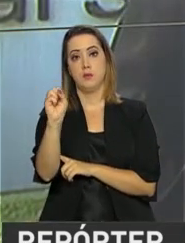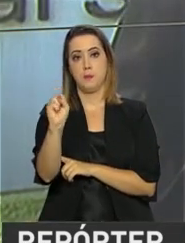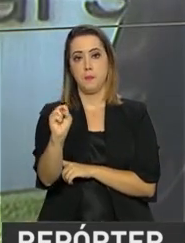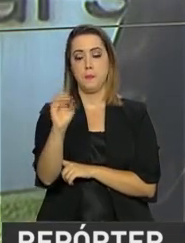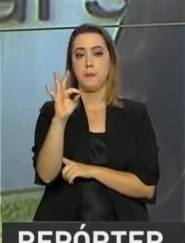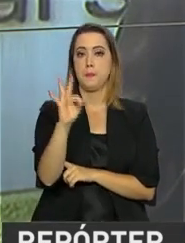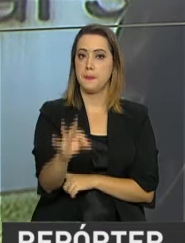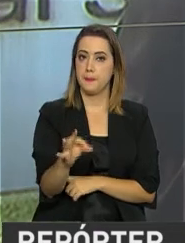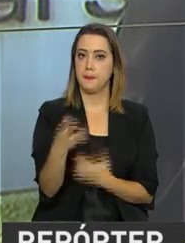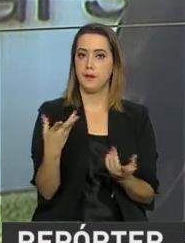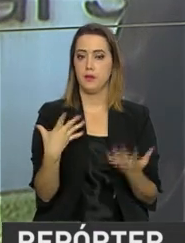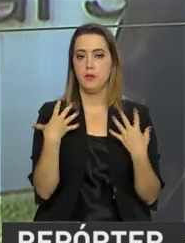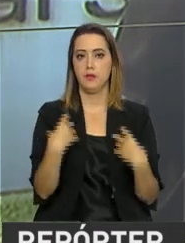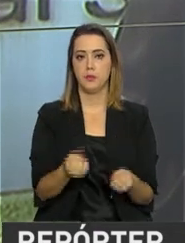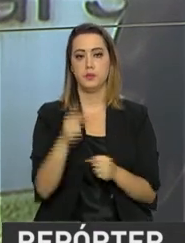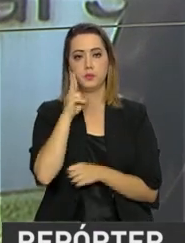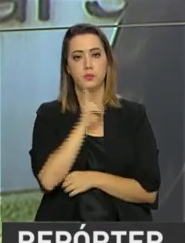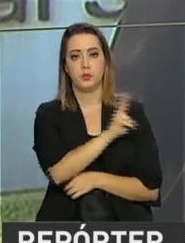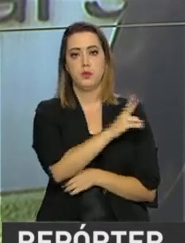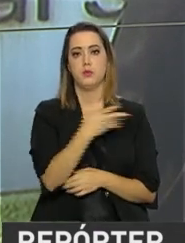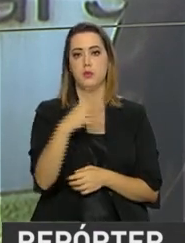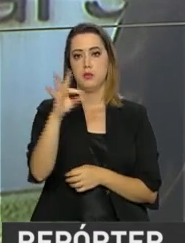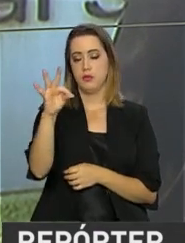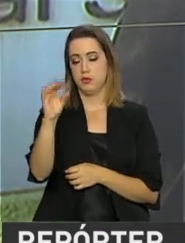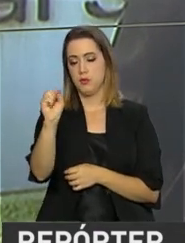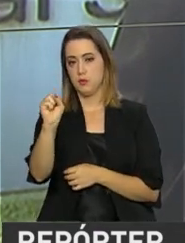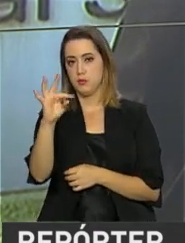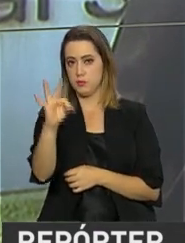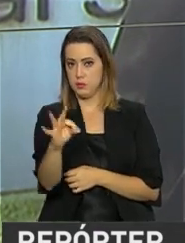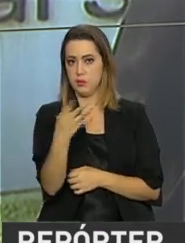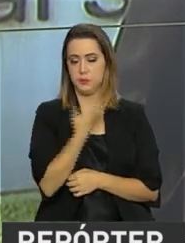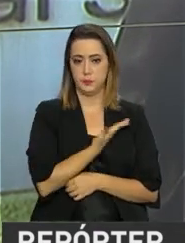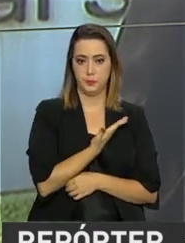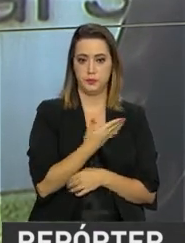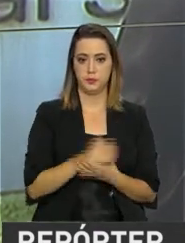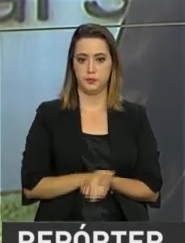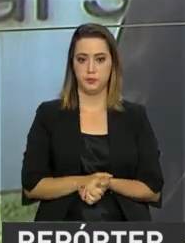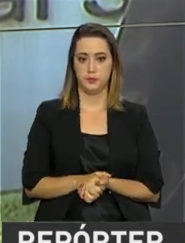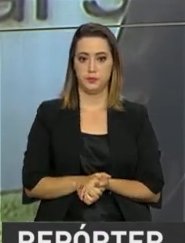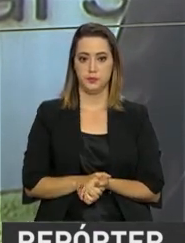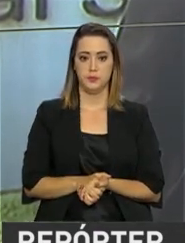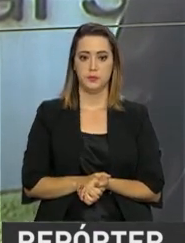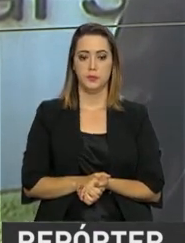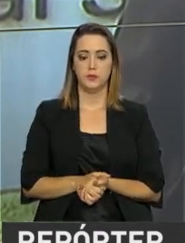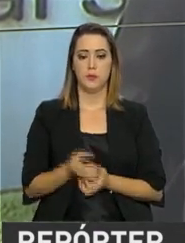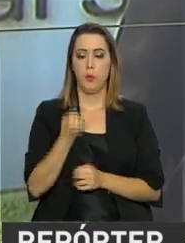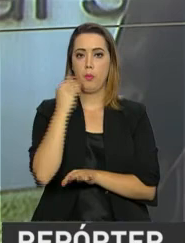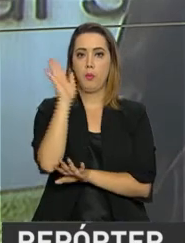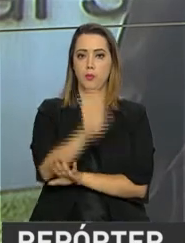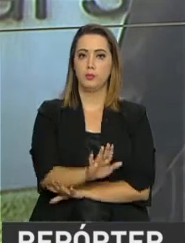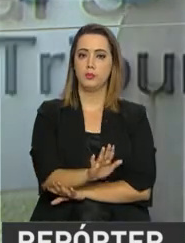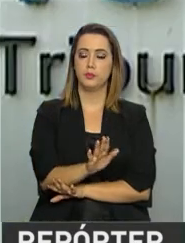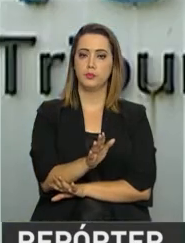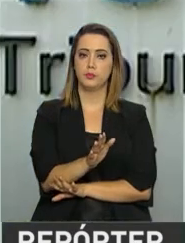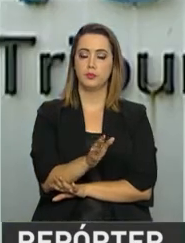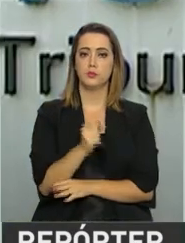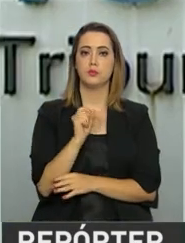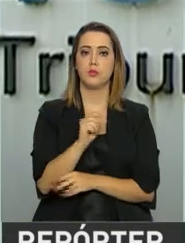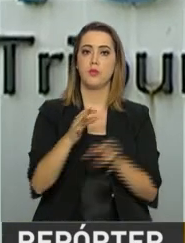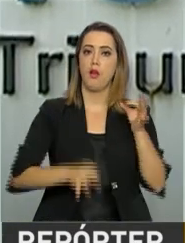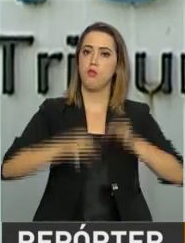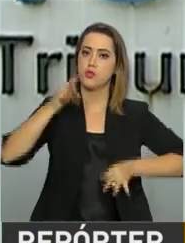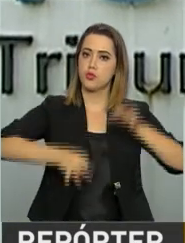acompanhar essa cerimônia lá no tst tem as informações para a gente boa tarde paulo boa tarde zé luís a justiça